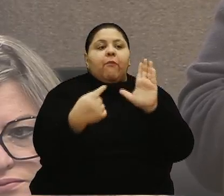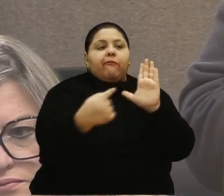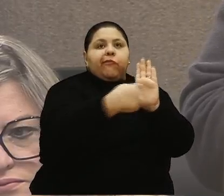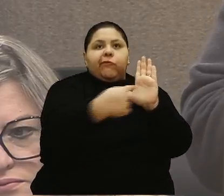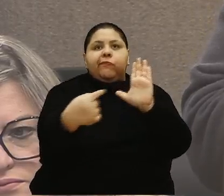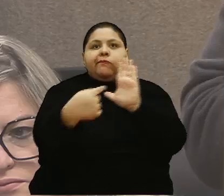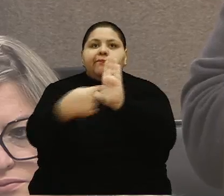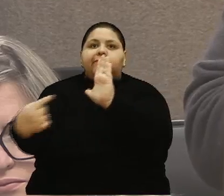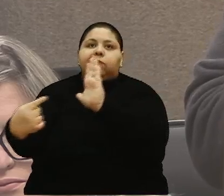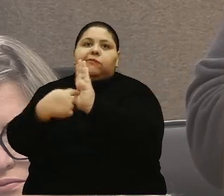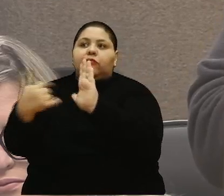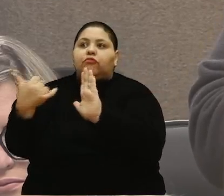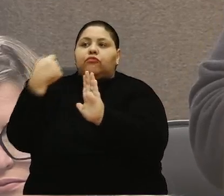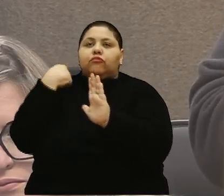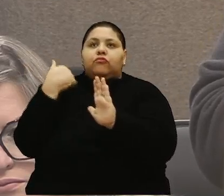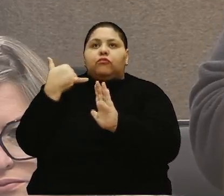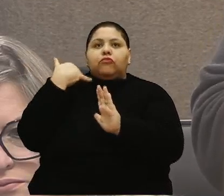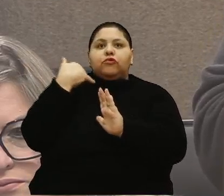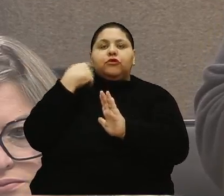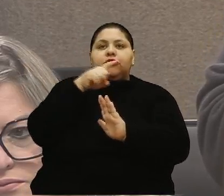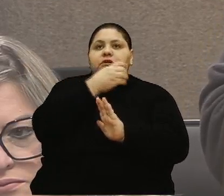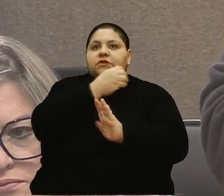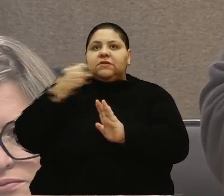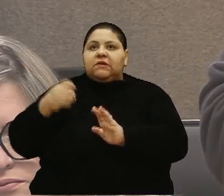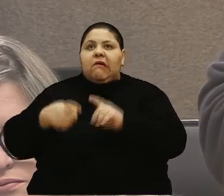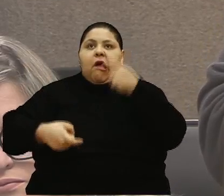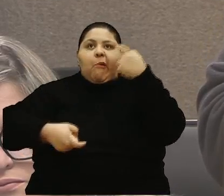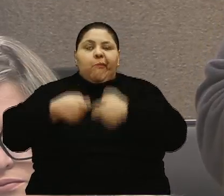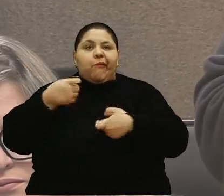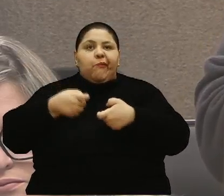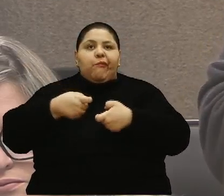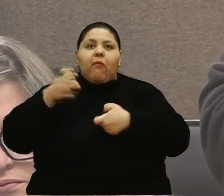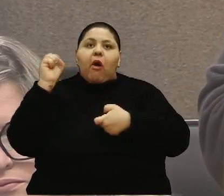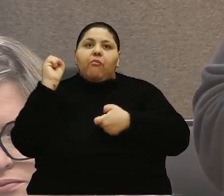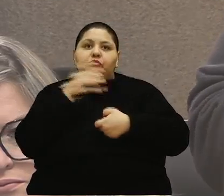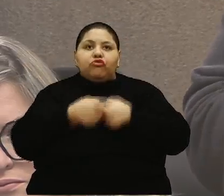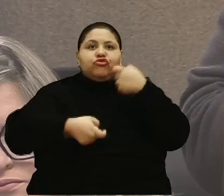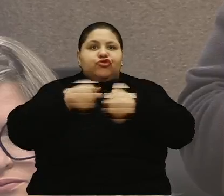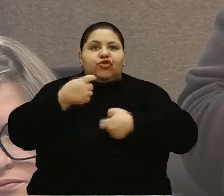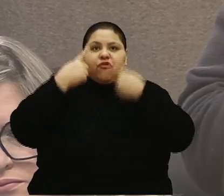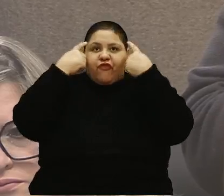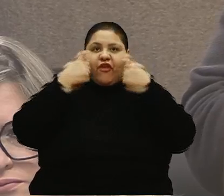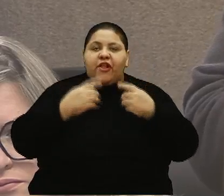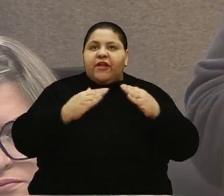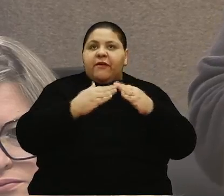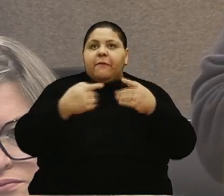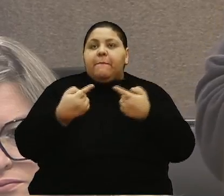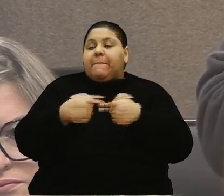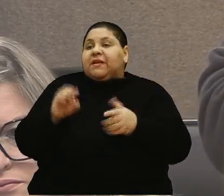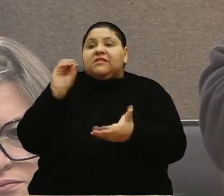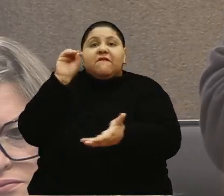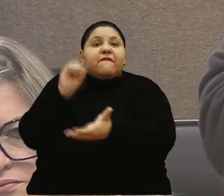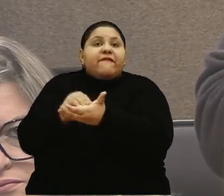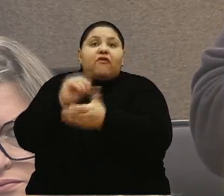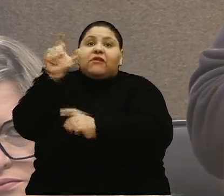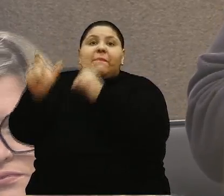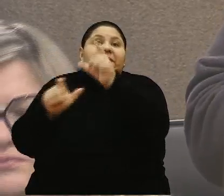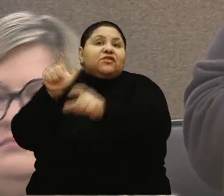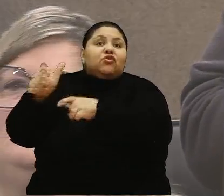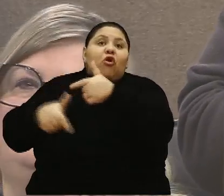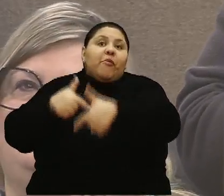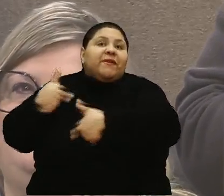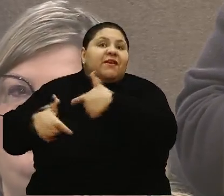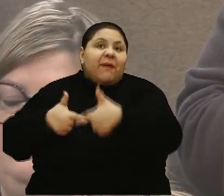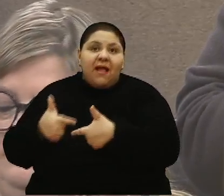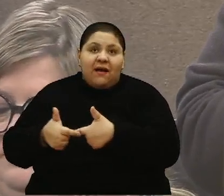100, denunciando abuso sexual, violência nas residências, mas se não tem conselheiros suficientes para fazer, né, a busca